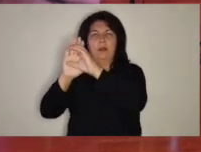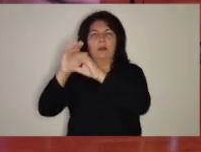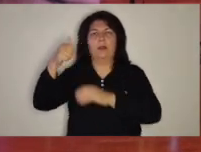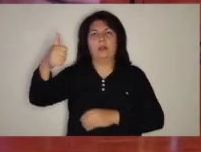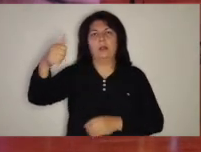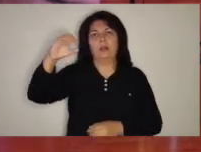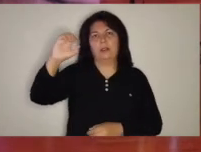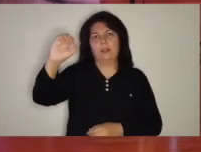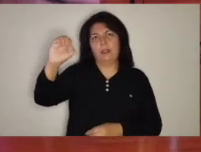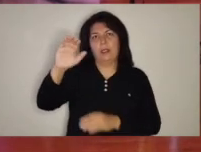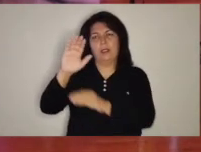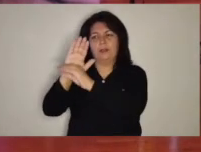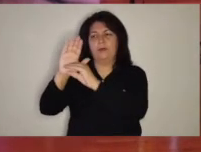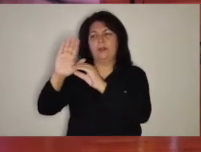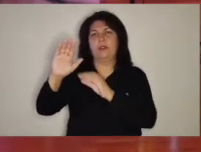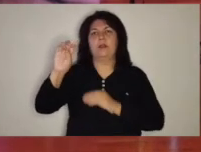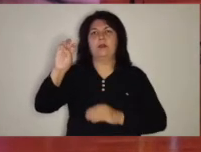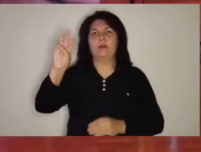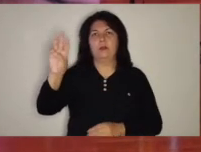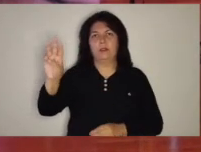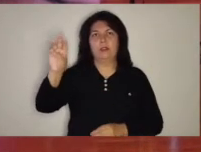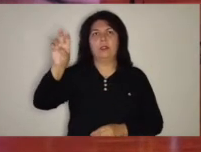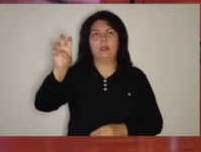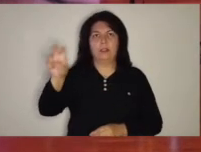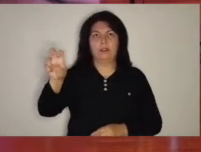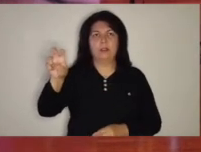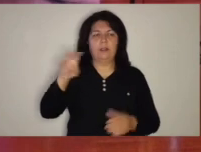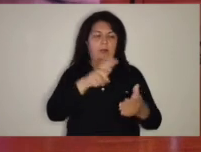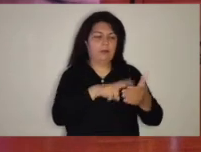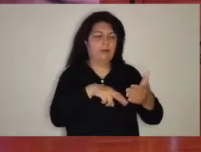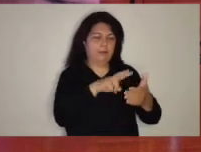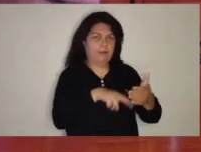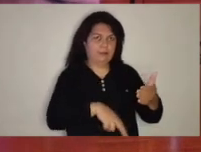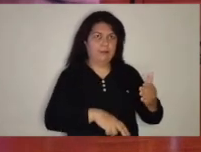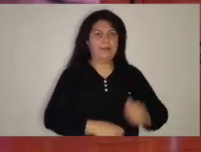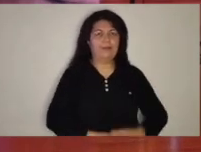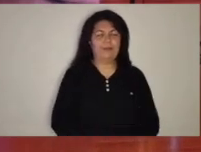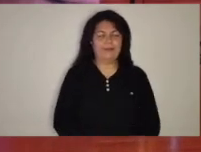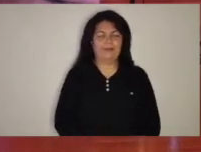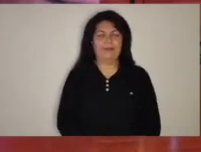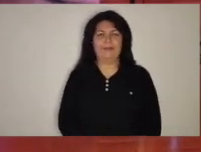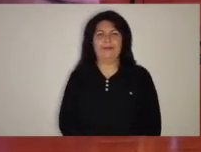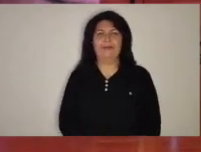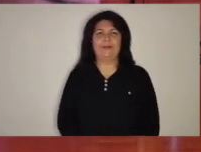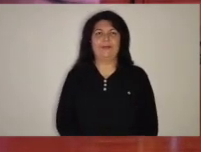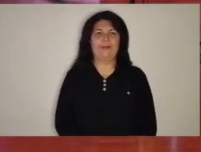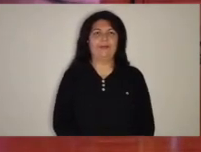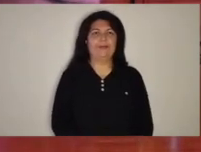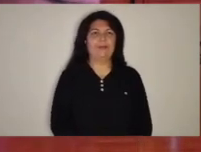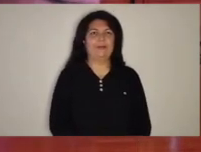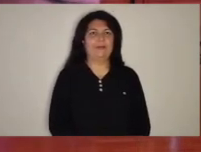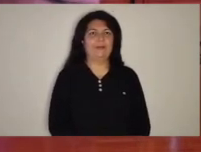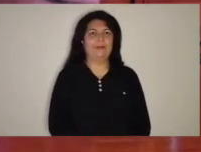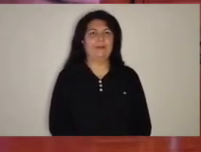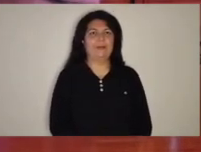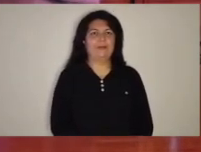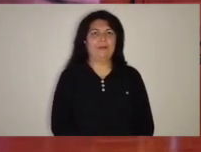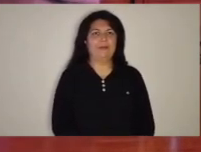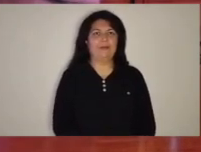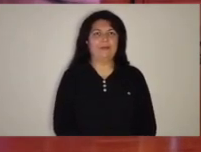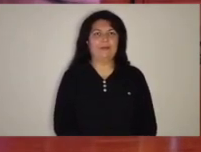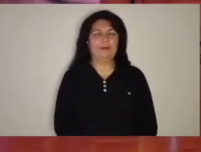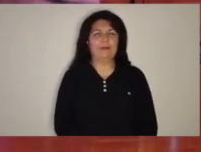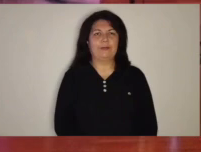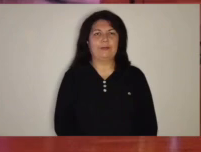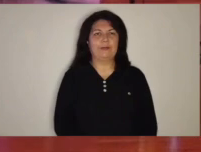35, que diz assim: Por isso, não abram mão da